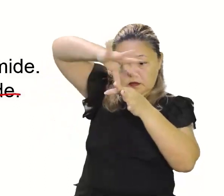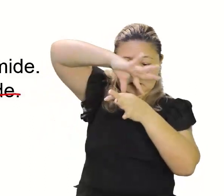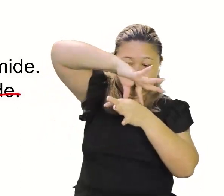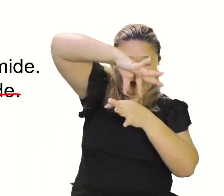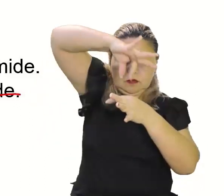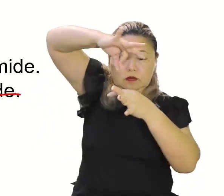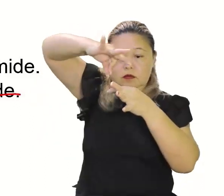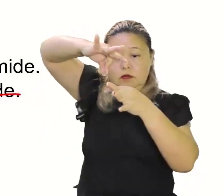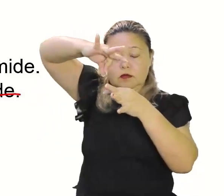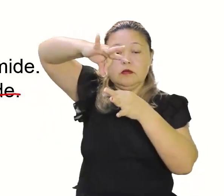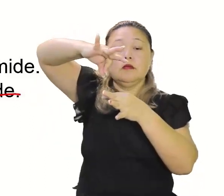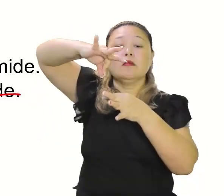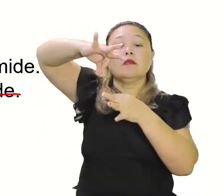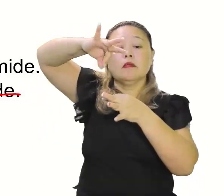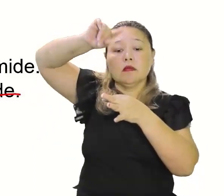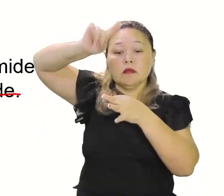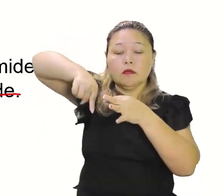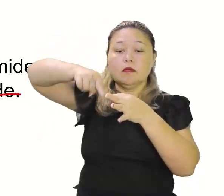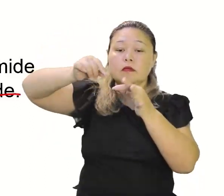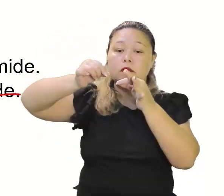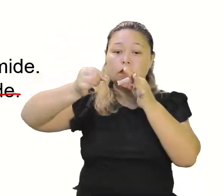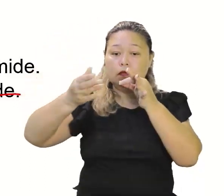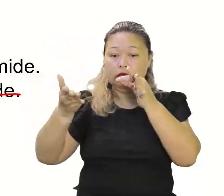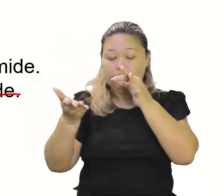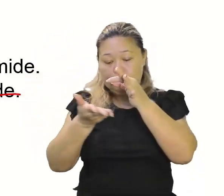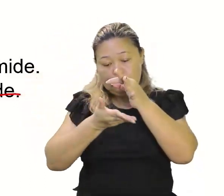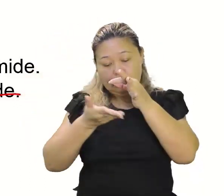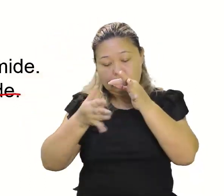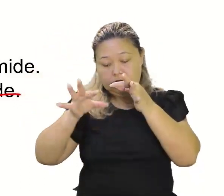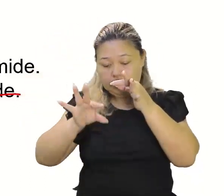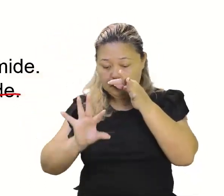lá em cima, certo? Então vai ser assim,